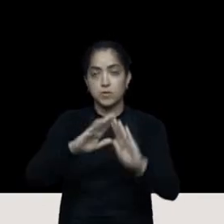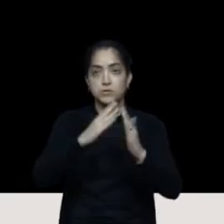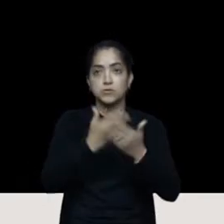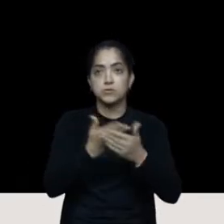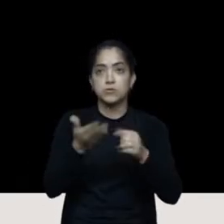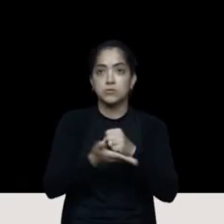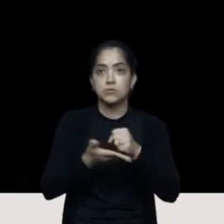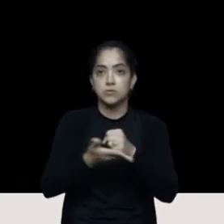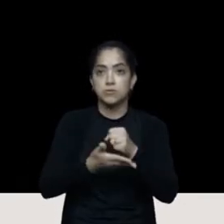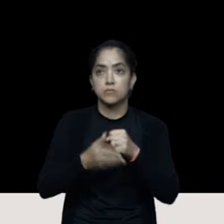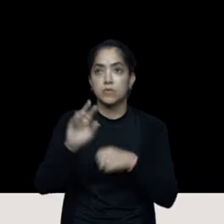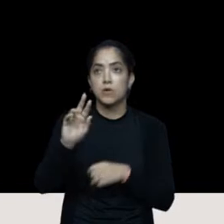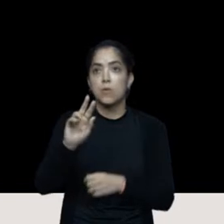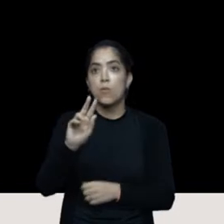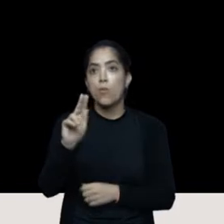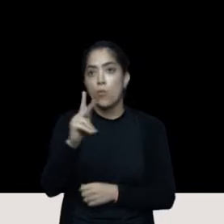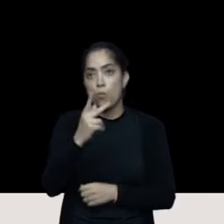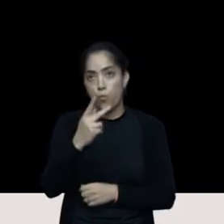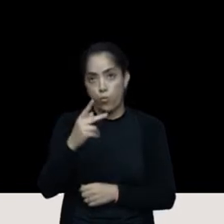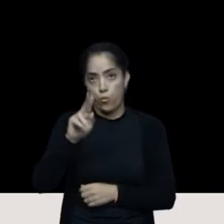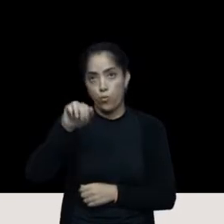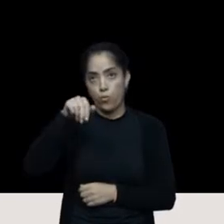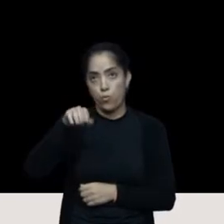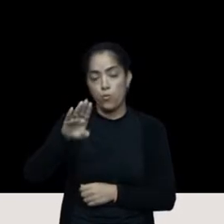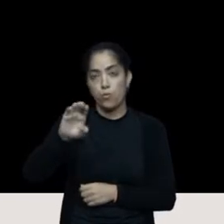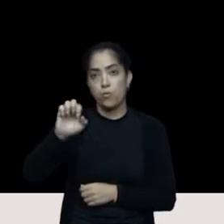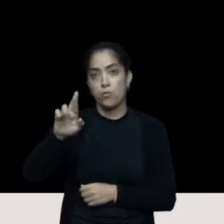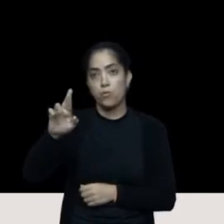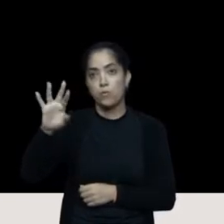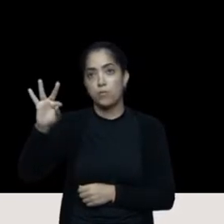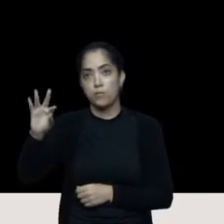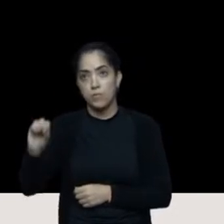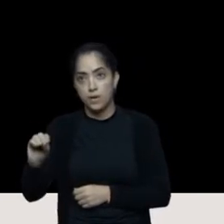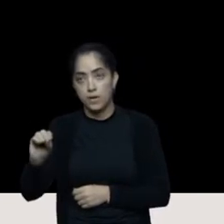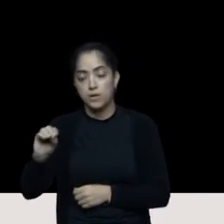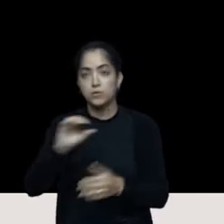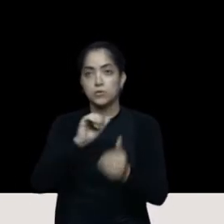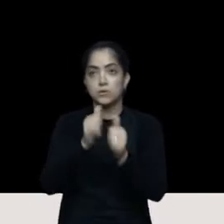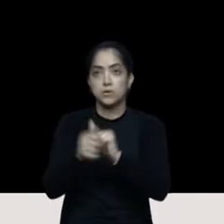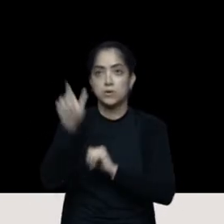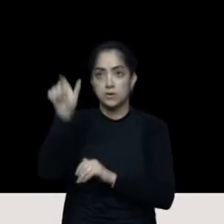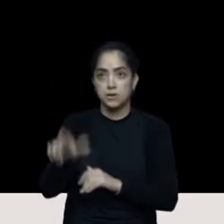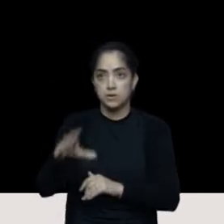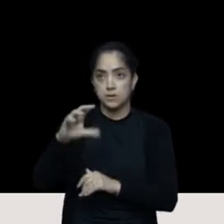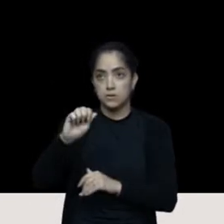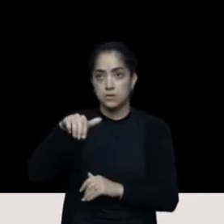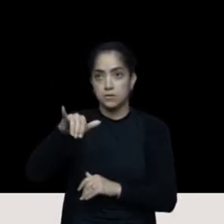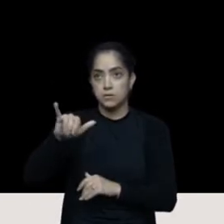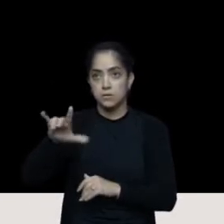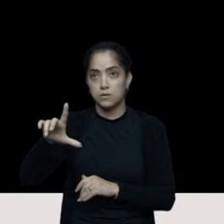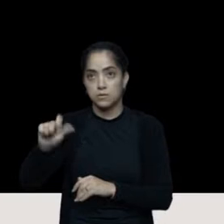Humberto Machado, da linha IP-POP, e a atleta Camila Flack, pela participação na